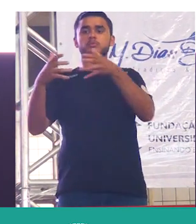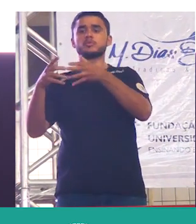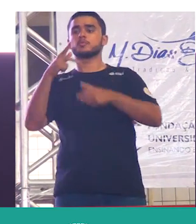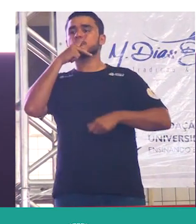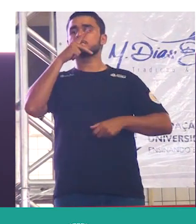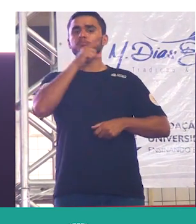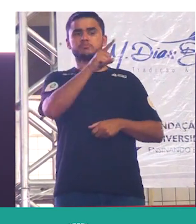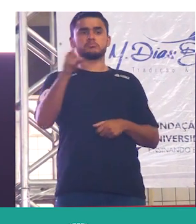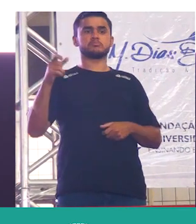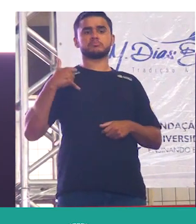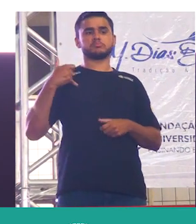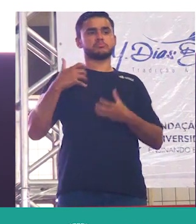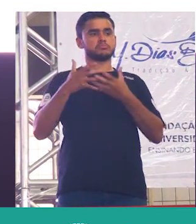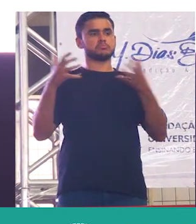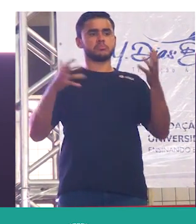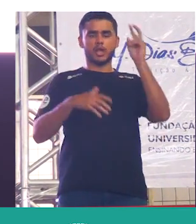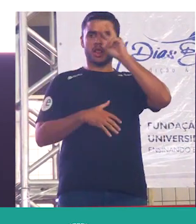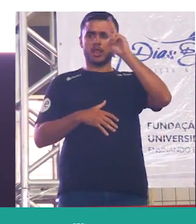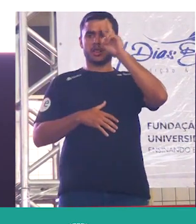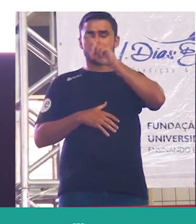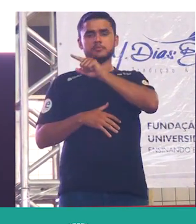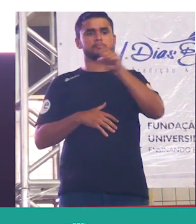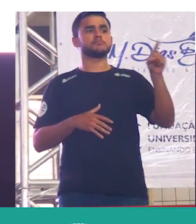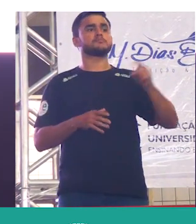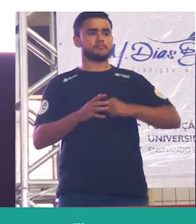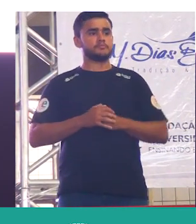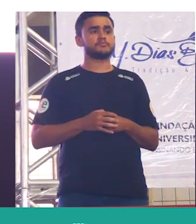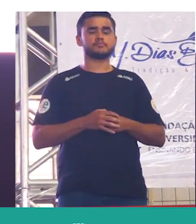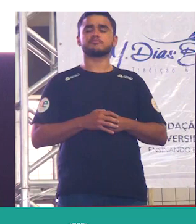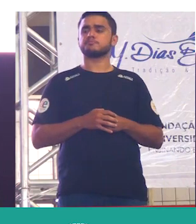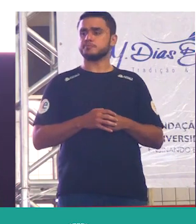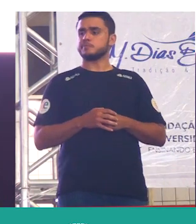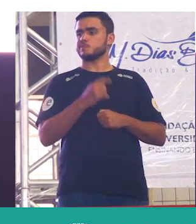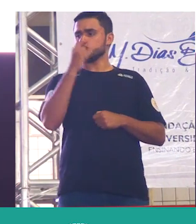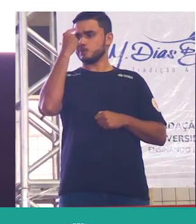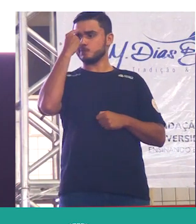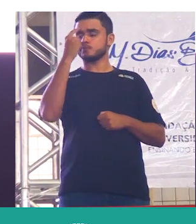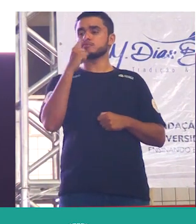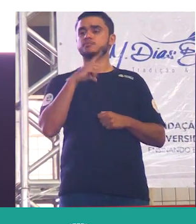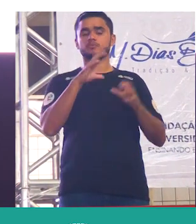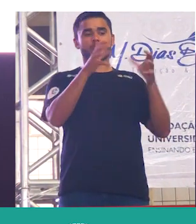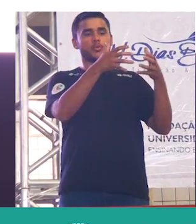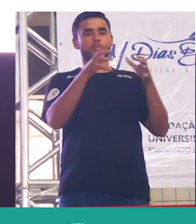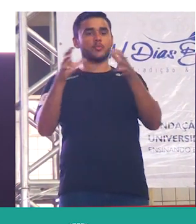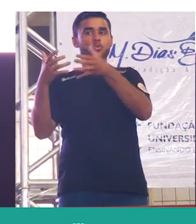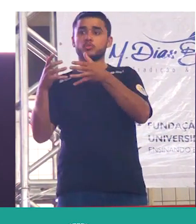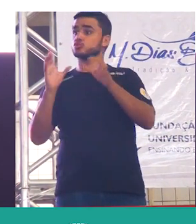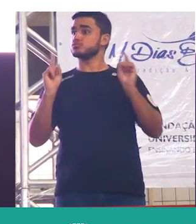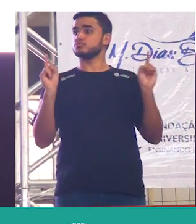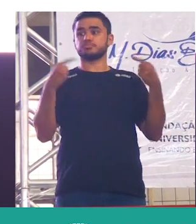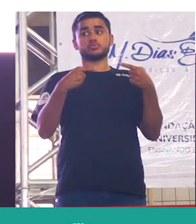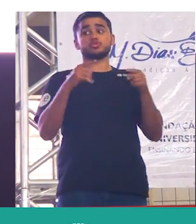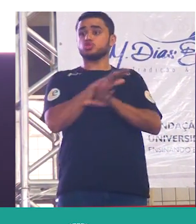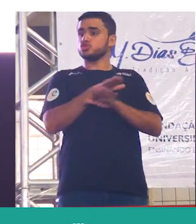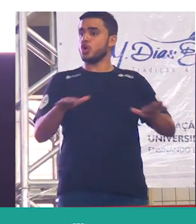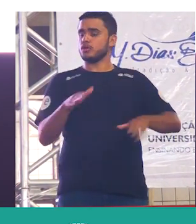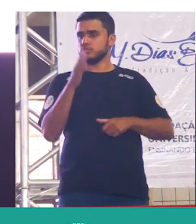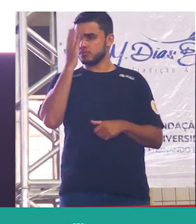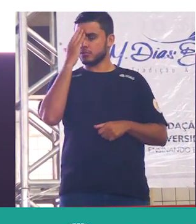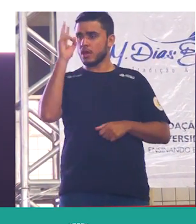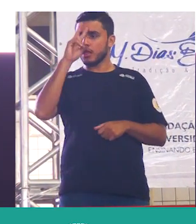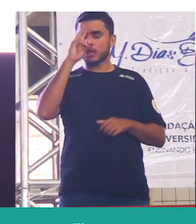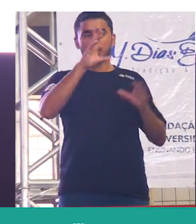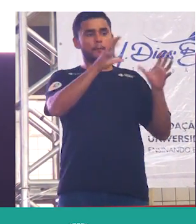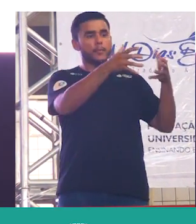idade, deve se lembrar ainda por ter pego esses 2 partidos. No Brasil não havia